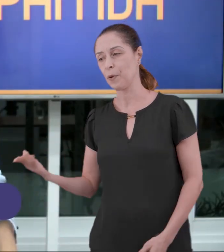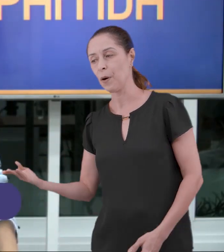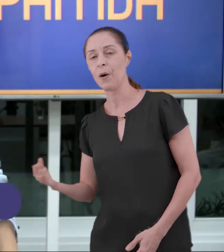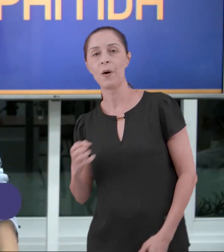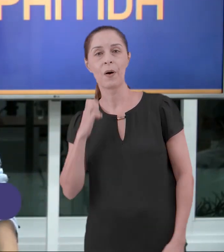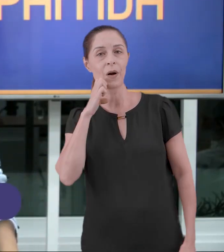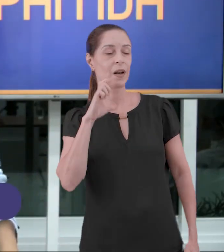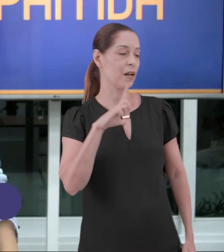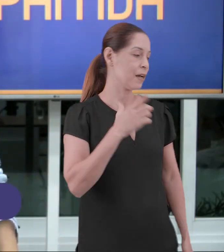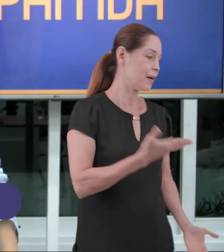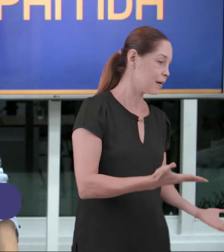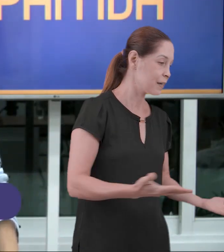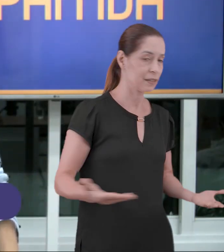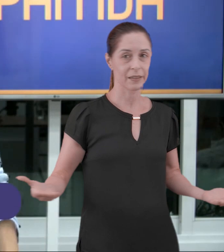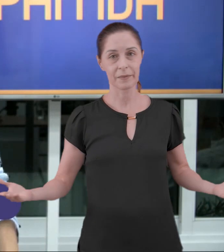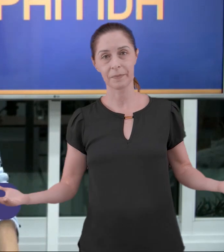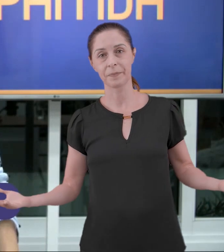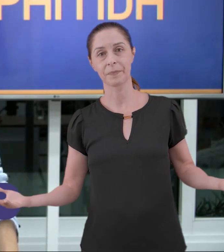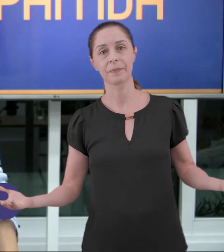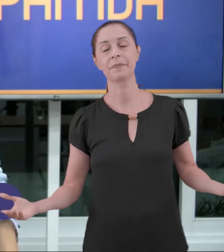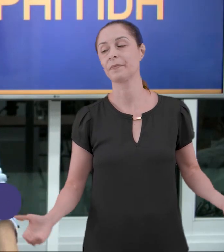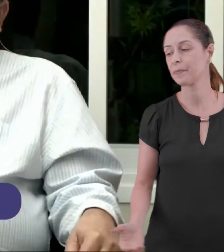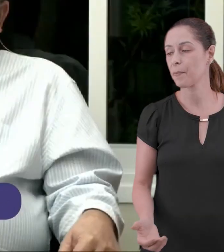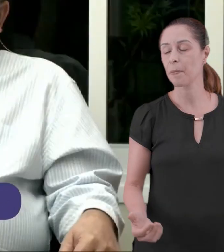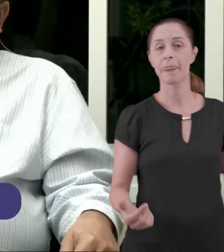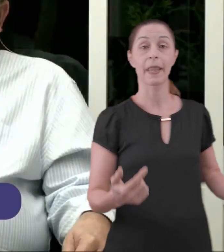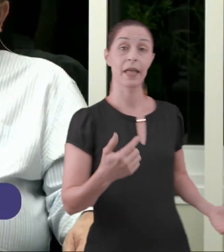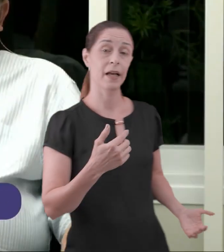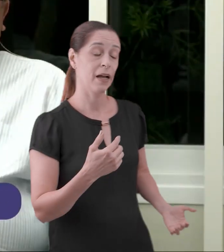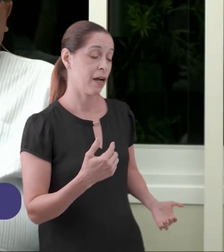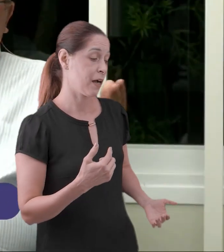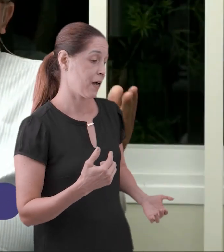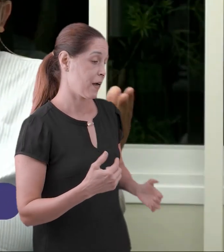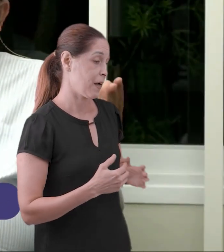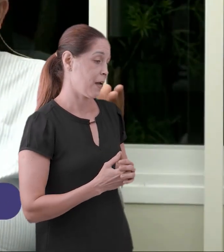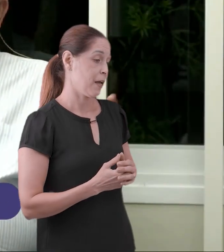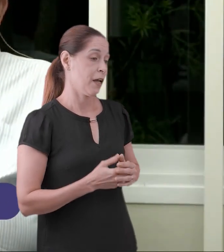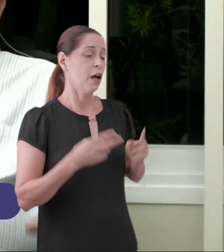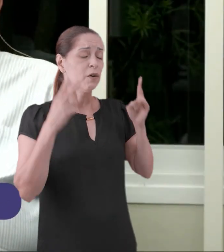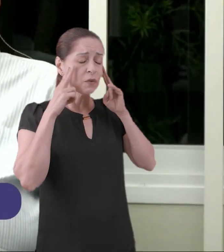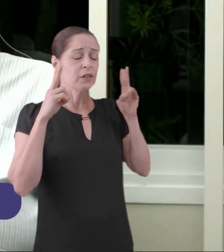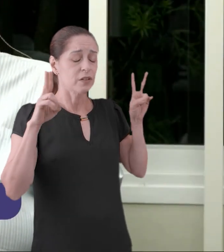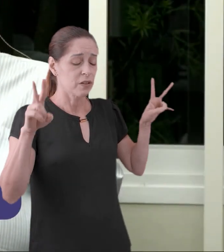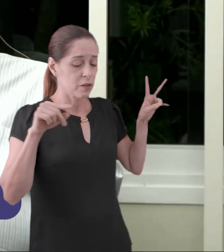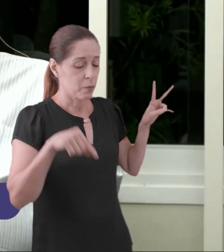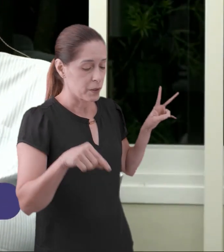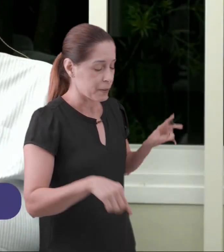importante para a gente. Eu quero dizer o seguinte, até dar um testemunho aqui